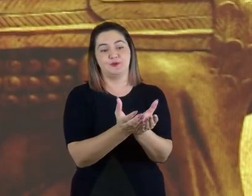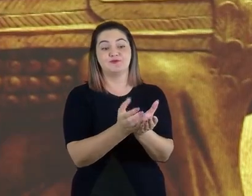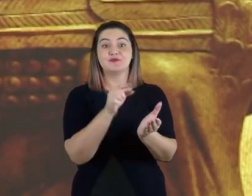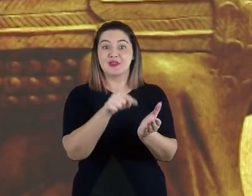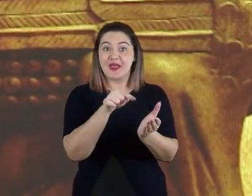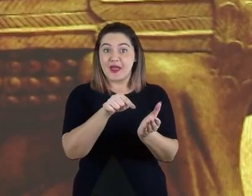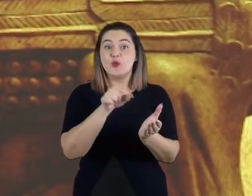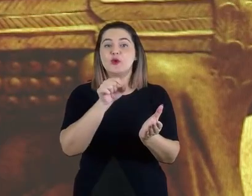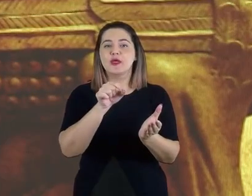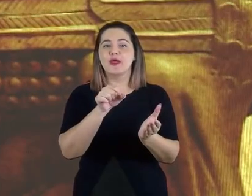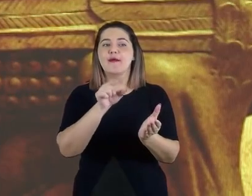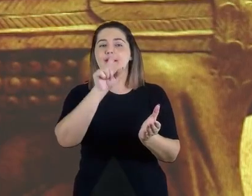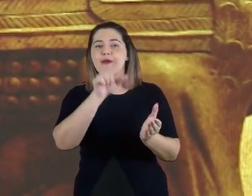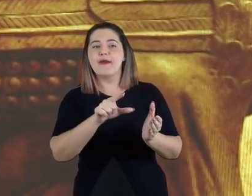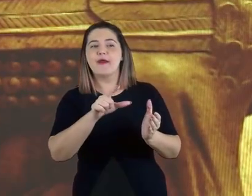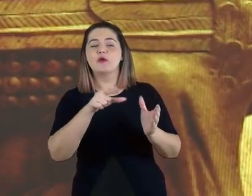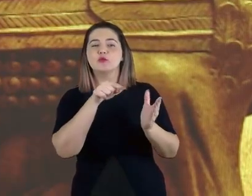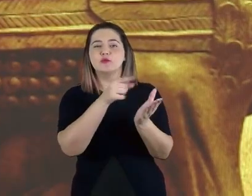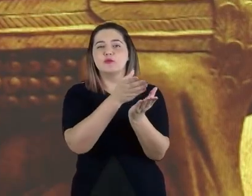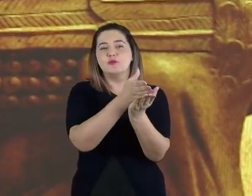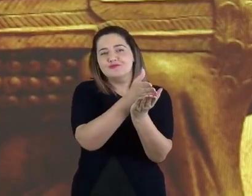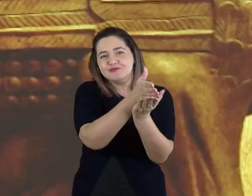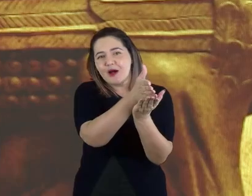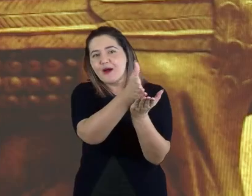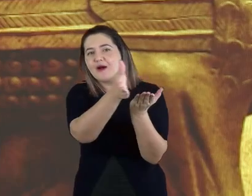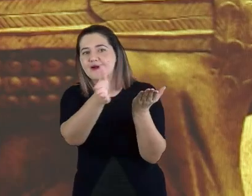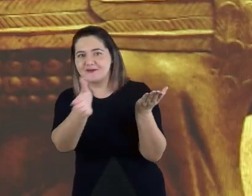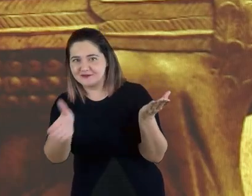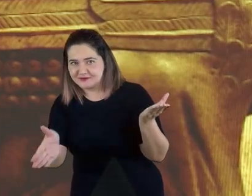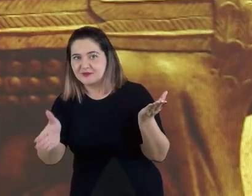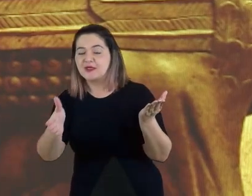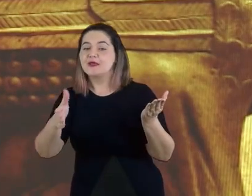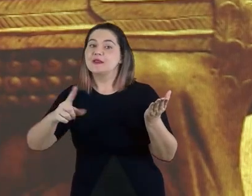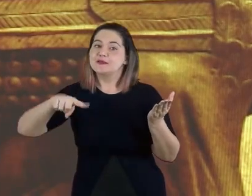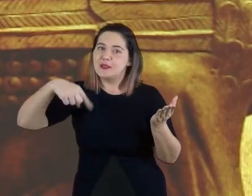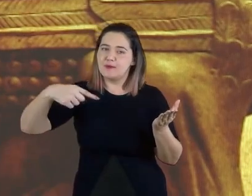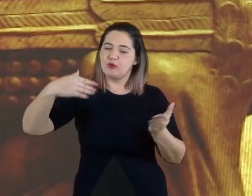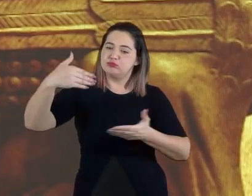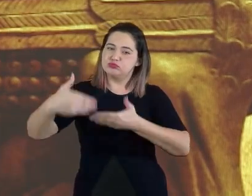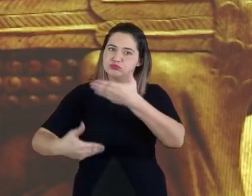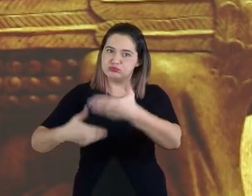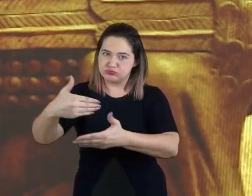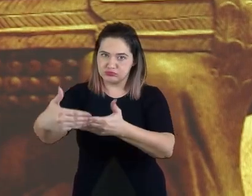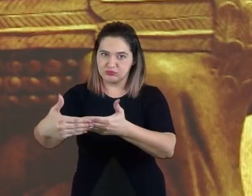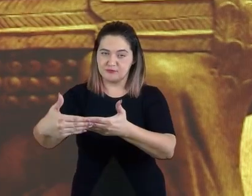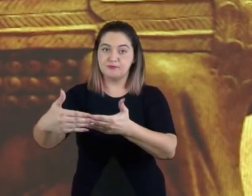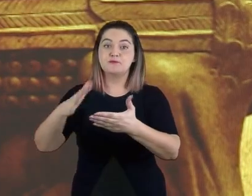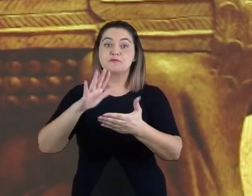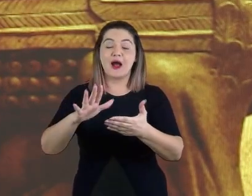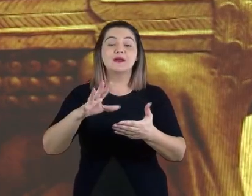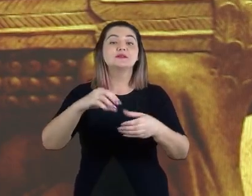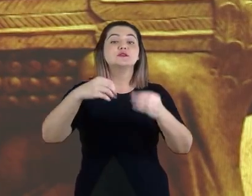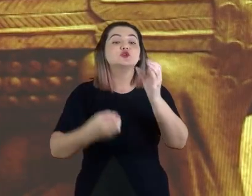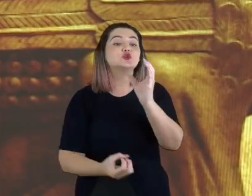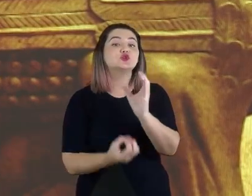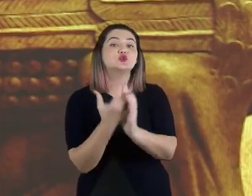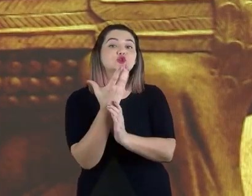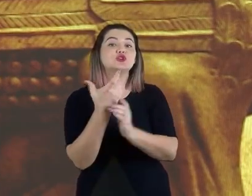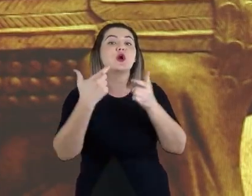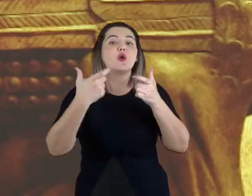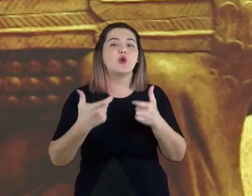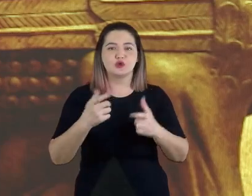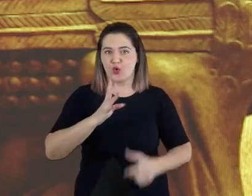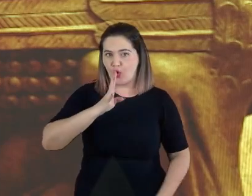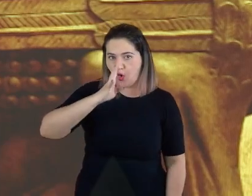versão apostatada dos princípios cristãos, que daria prosseguimento à Roma imperial, numa forma